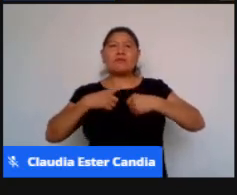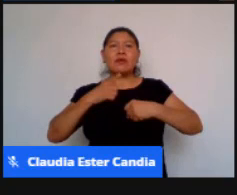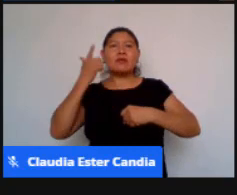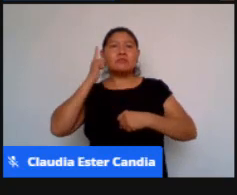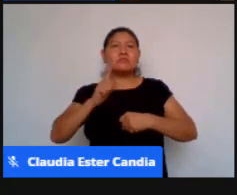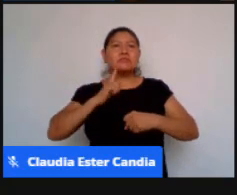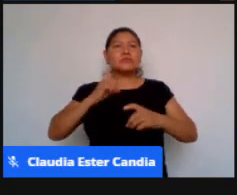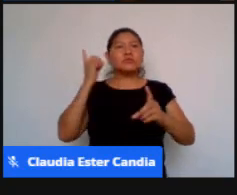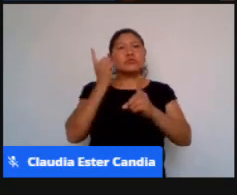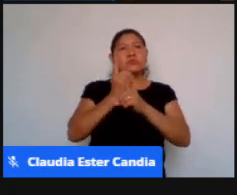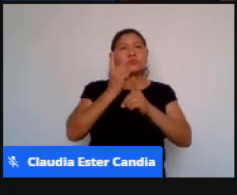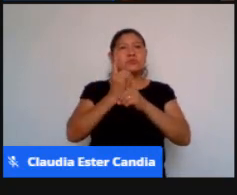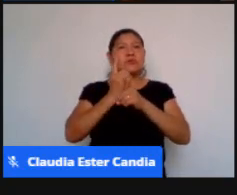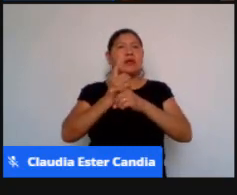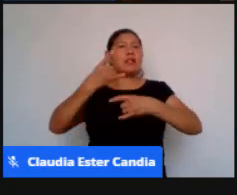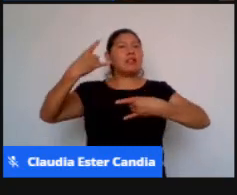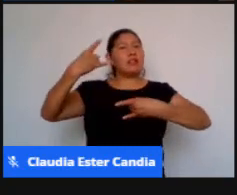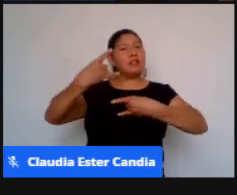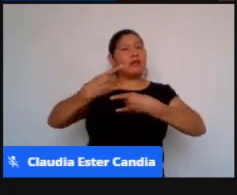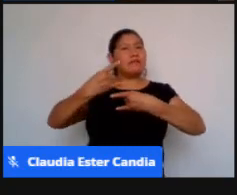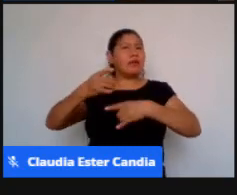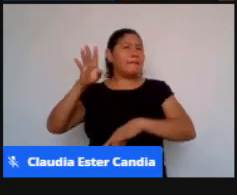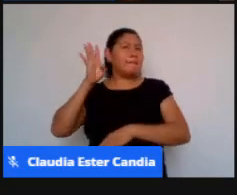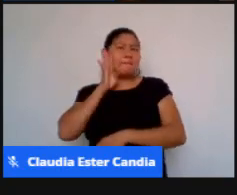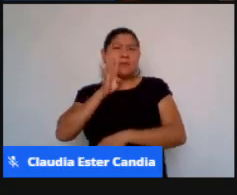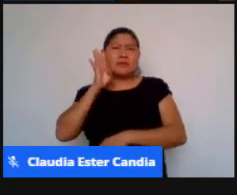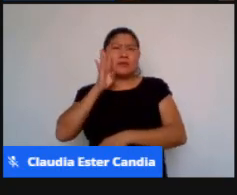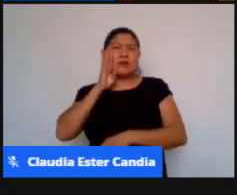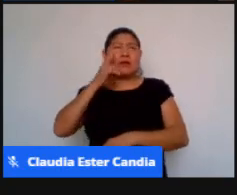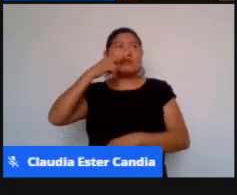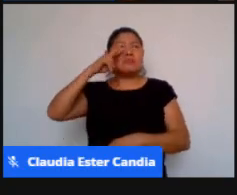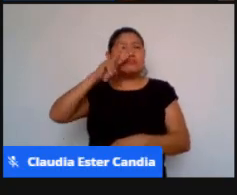bom? E aí, esse é o nosso e-mail, né?